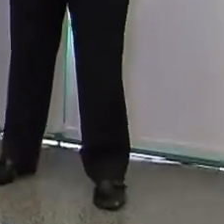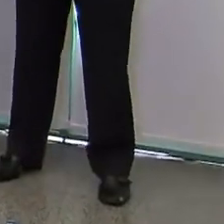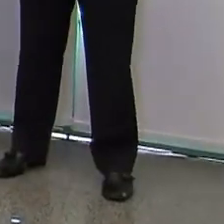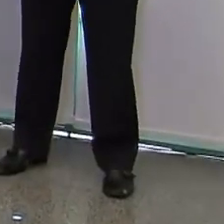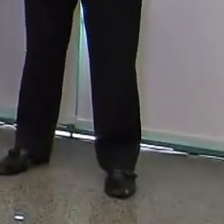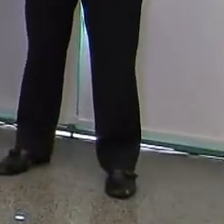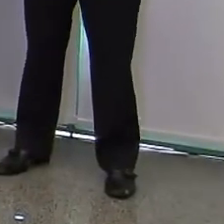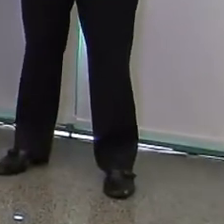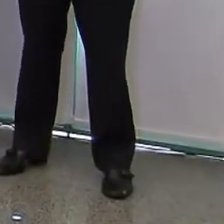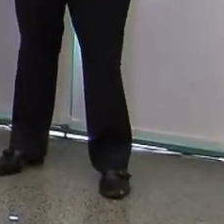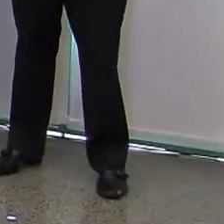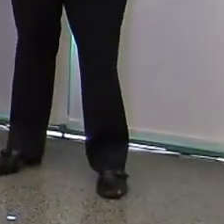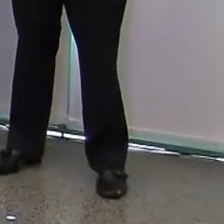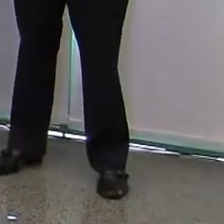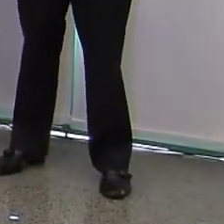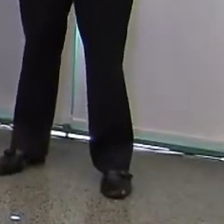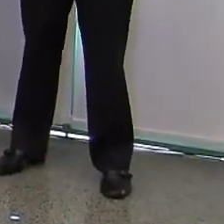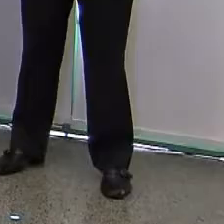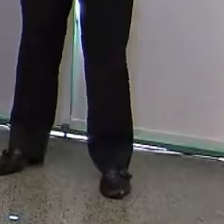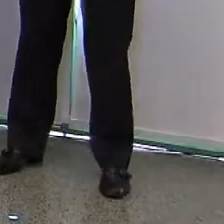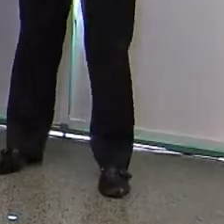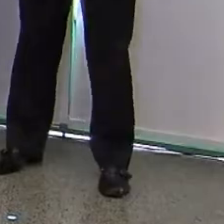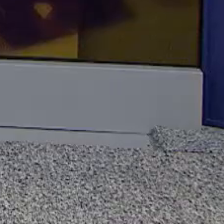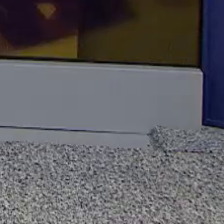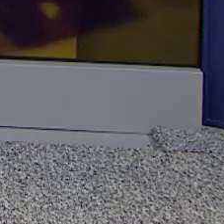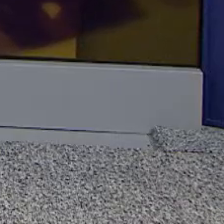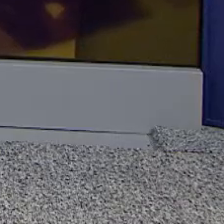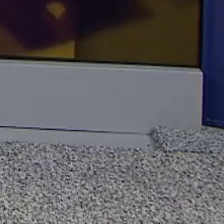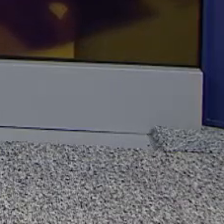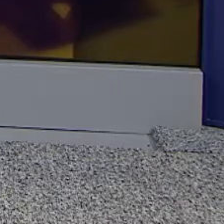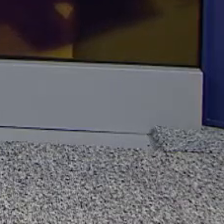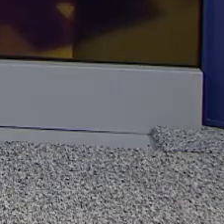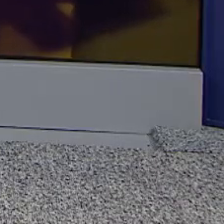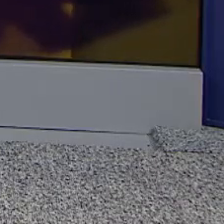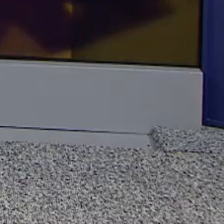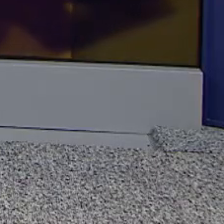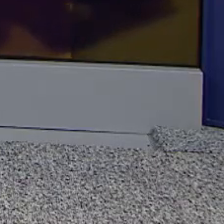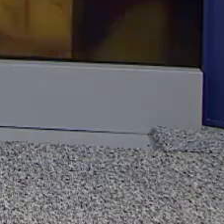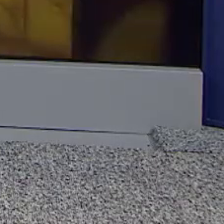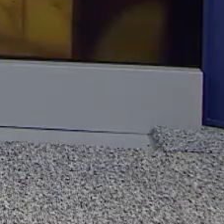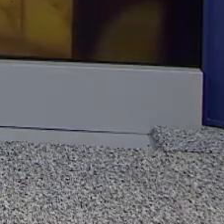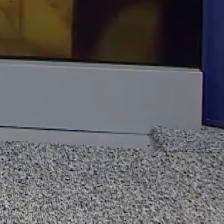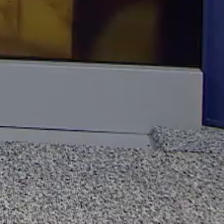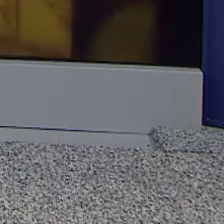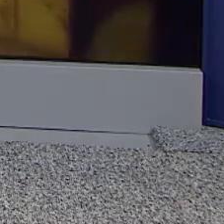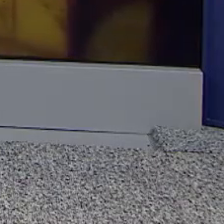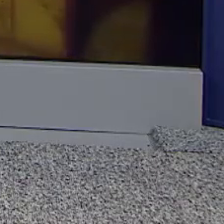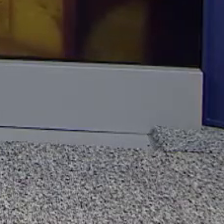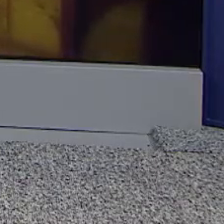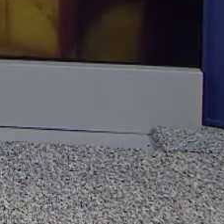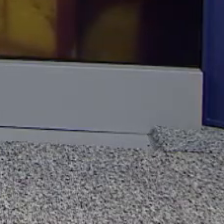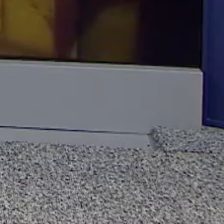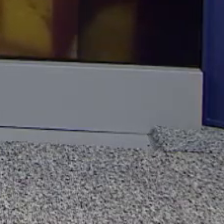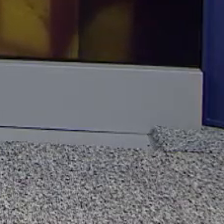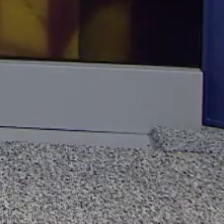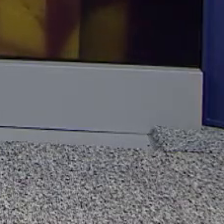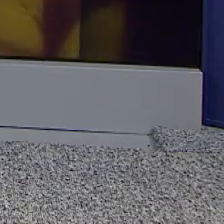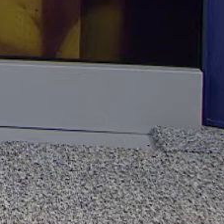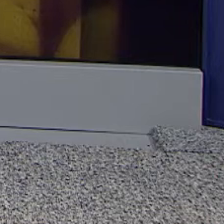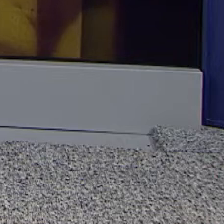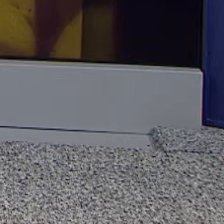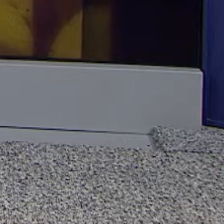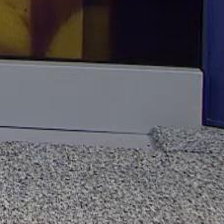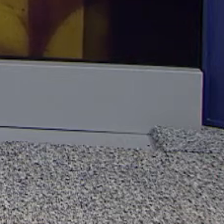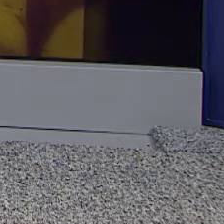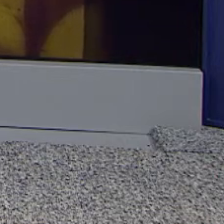Senhoras e senhores, agradecendo a presença de todos. Nós acompanhamos ao vivo de São Paulo a participação do